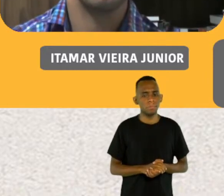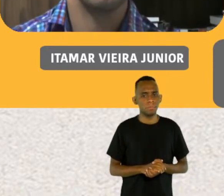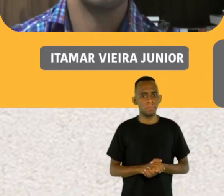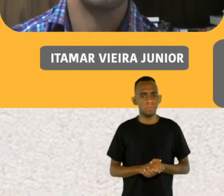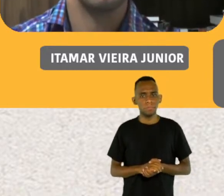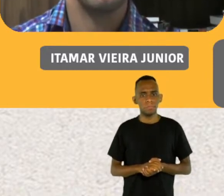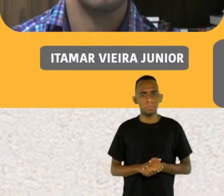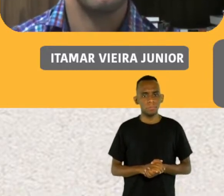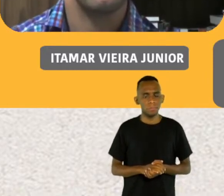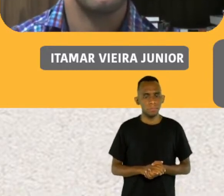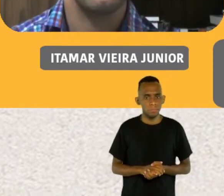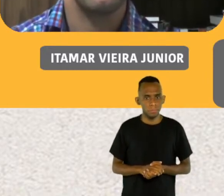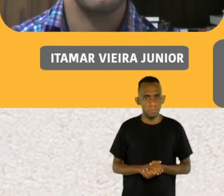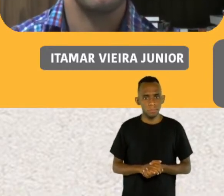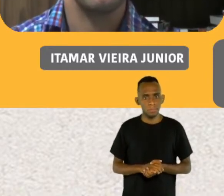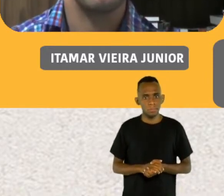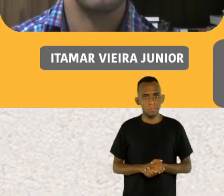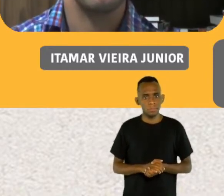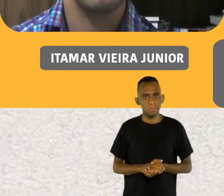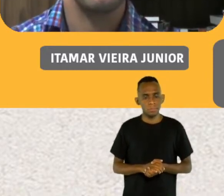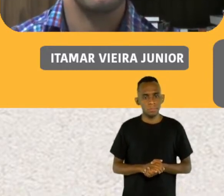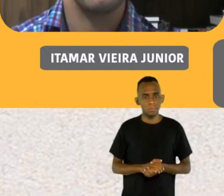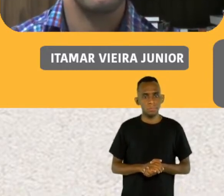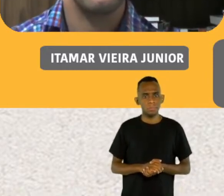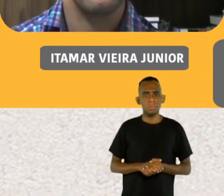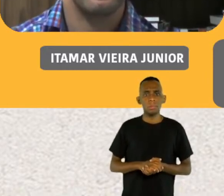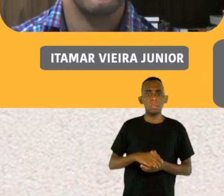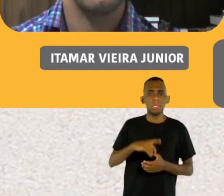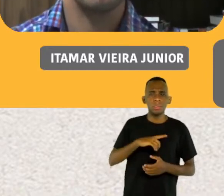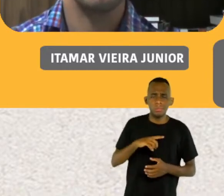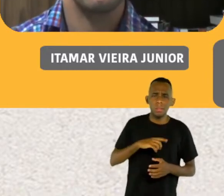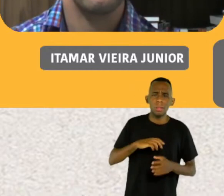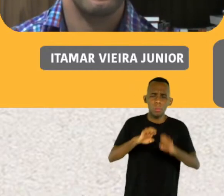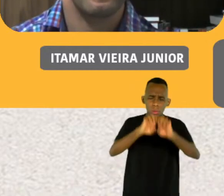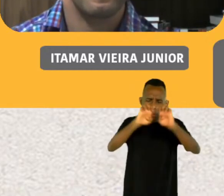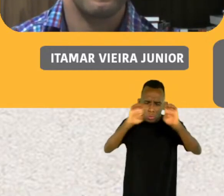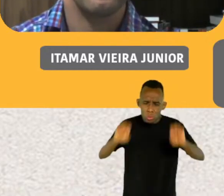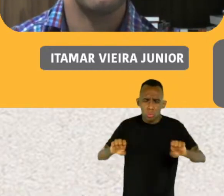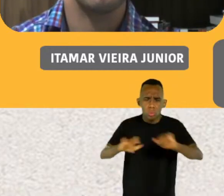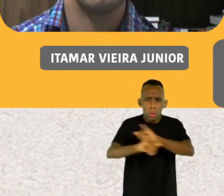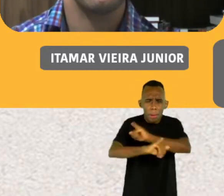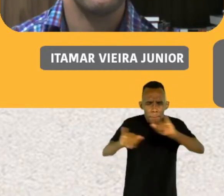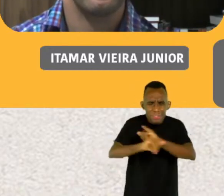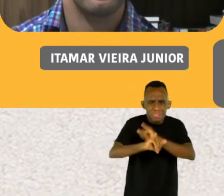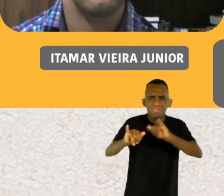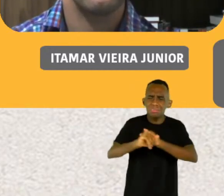Torturado tem uma estrutura narrativa tão exemplar,